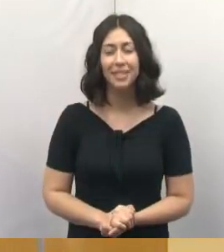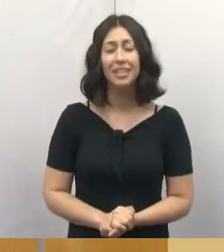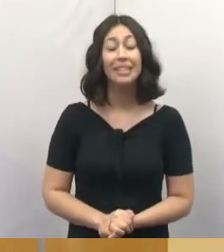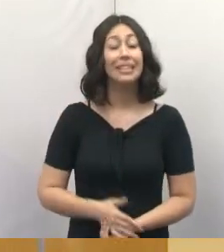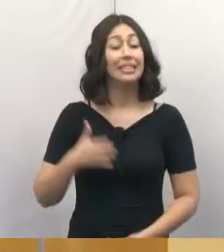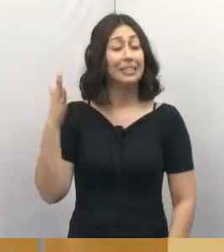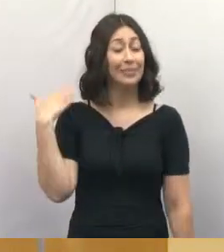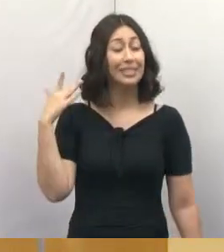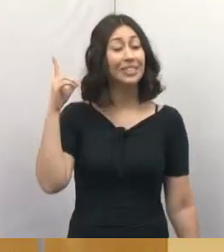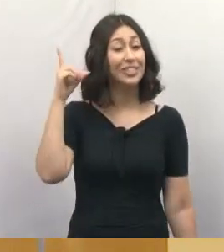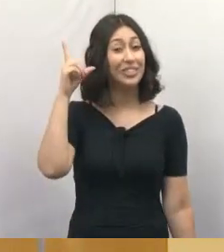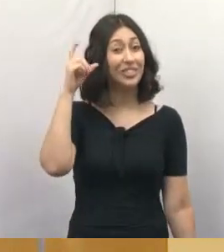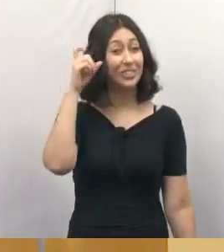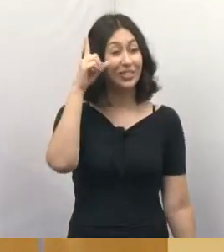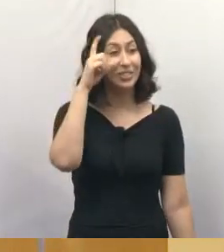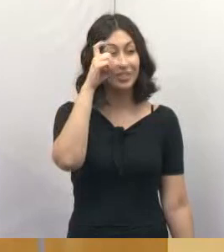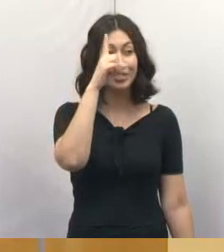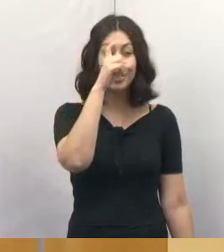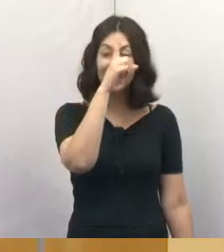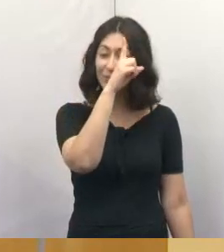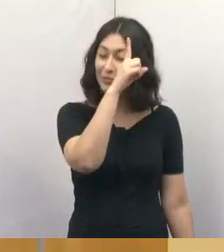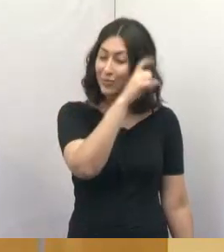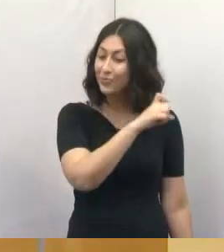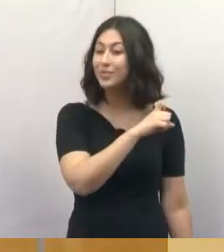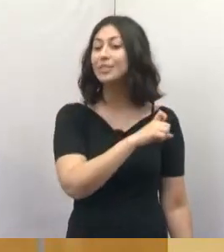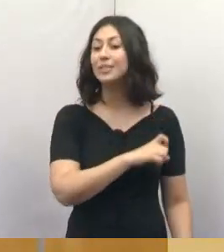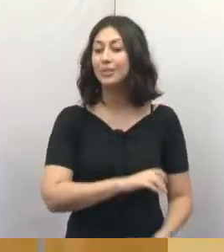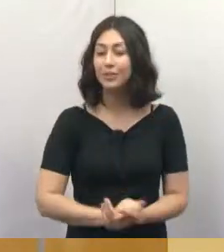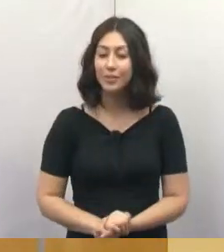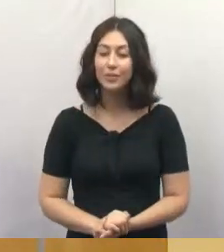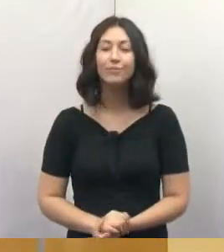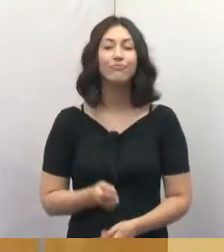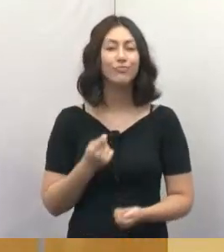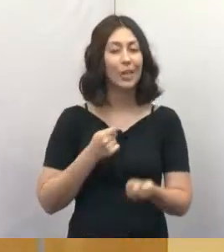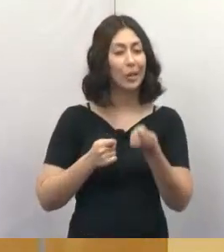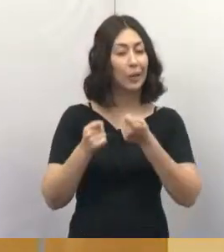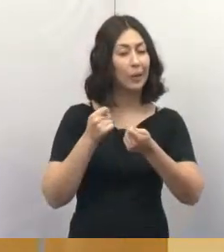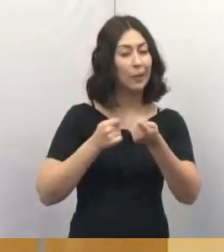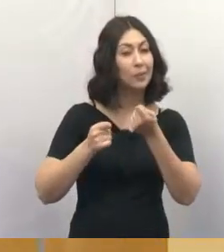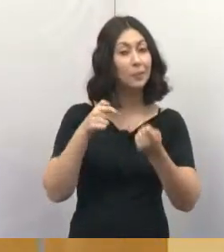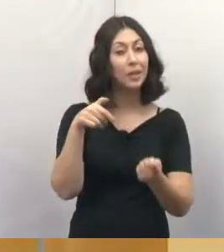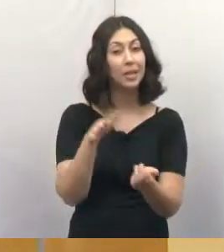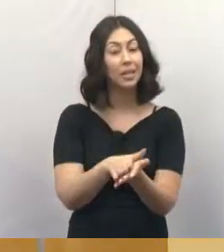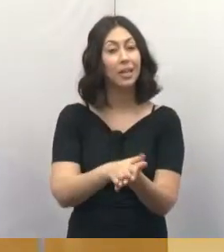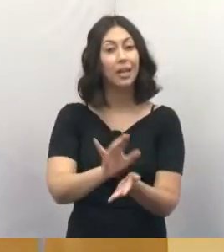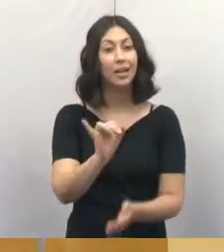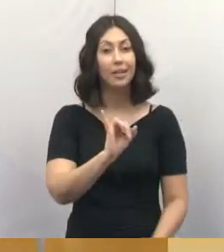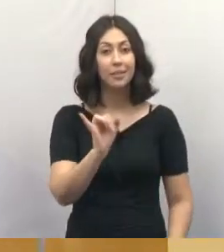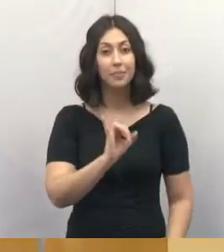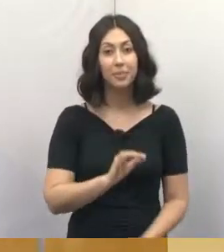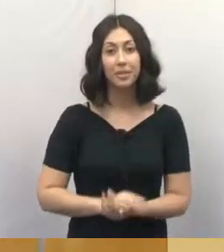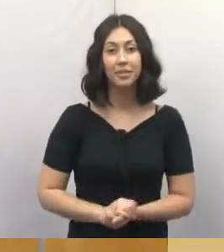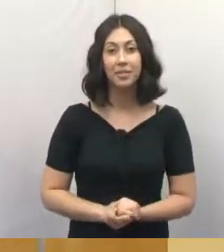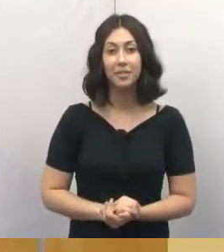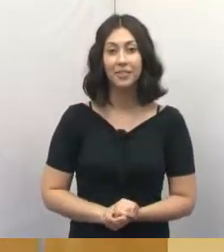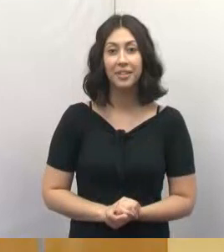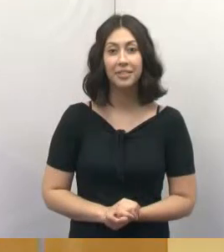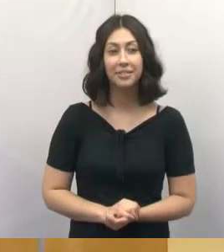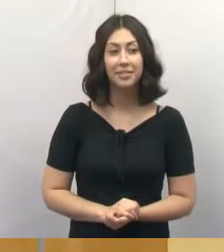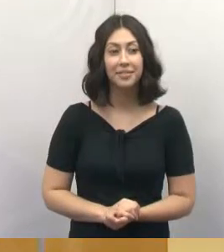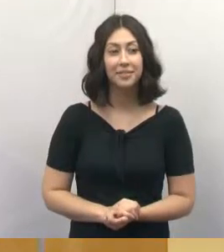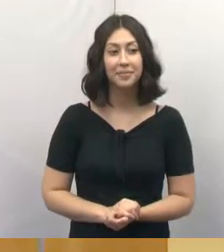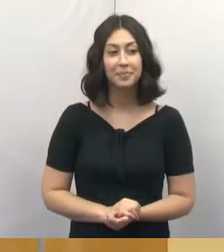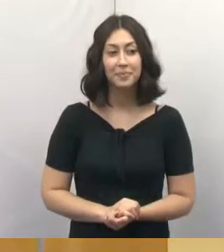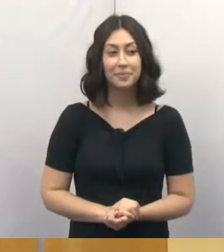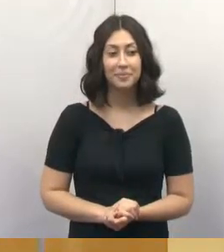dificuldade tremenda, né? Um momento difícil da economia da cidade de Jacareí. Se eu não estiver